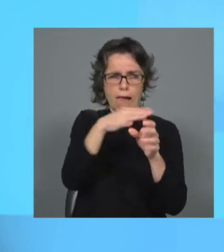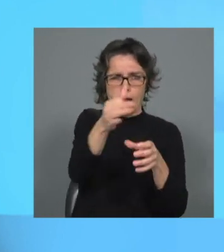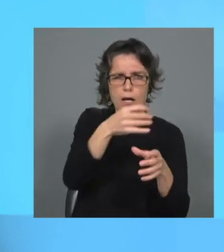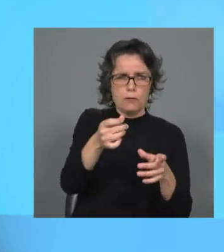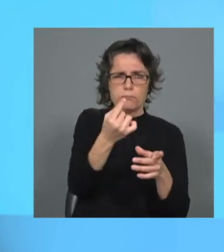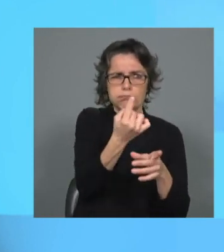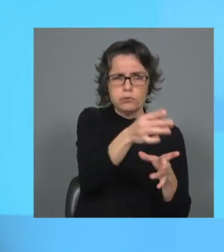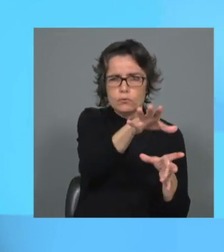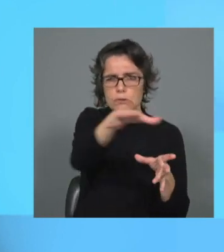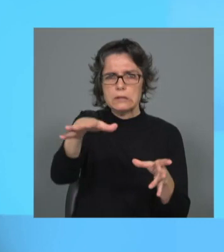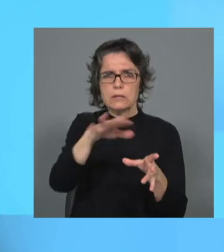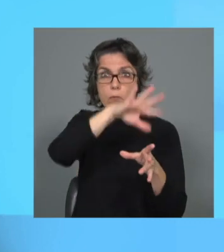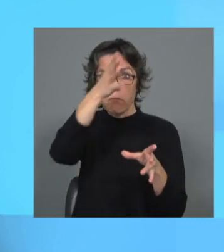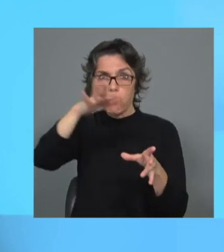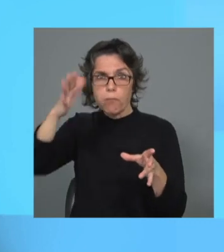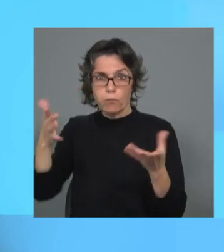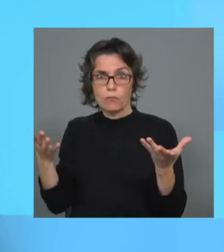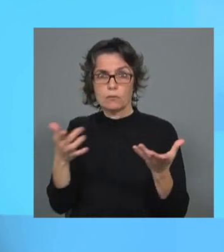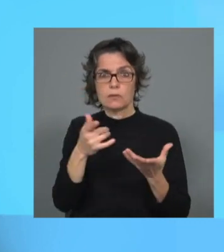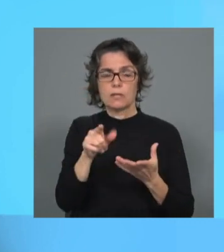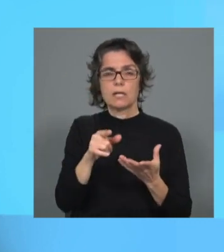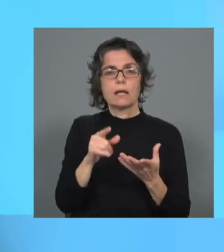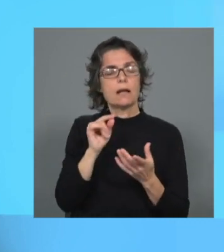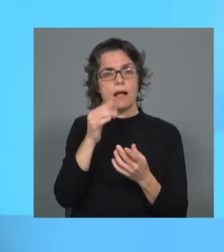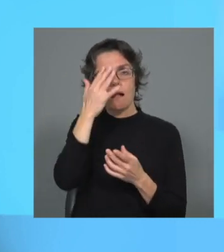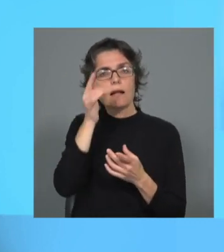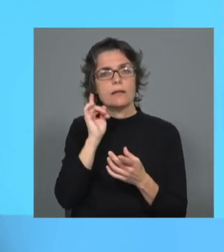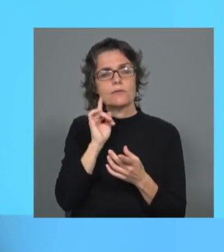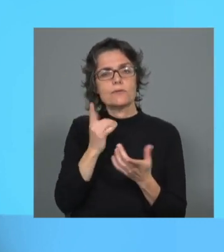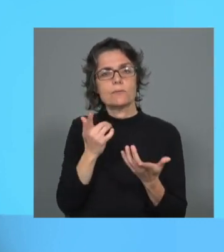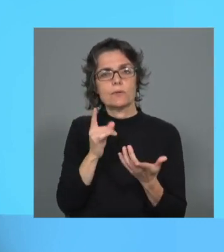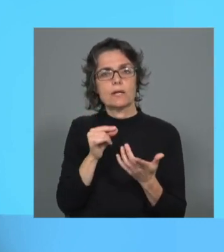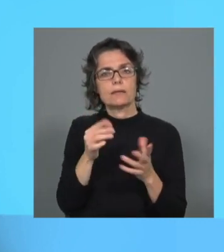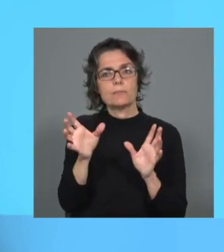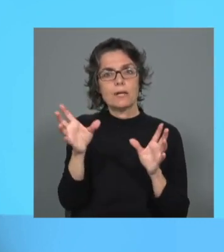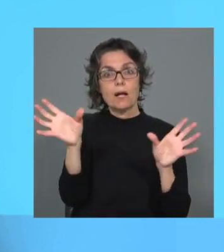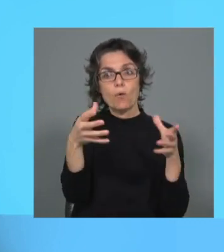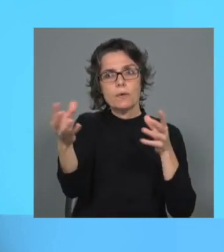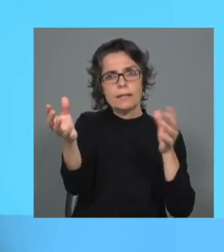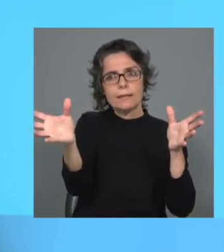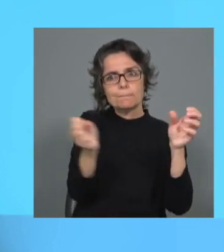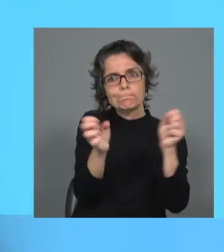montes, e o compasso acaba por aproximar, a visita pascal por aproximar também a comunidade. Sim.